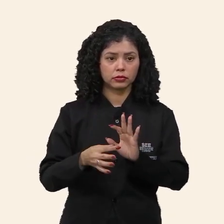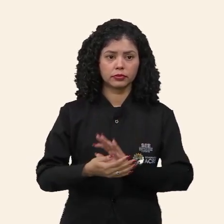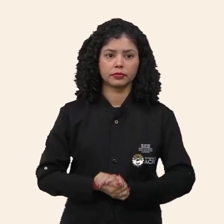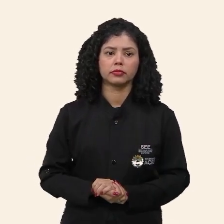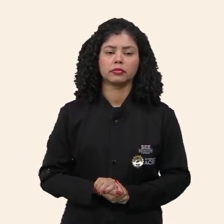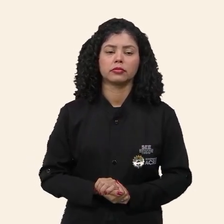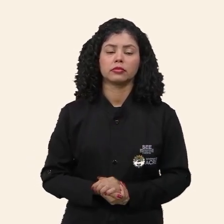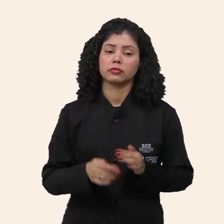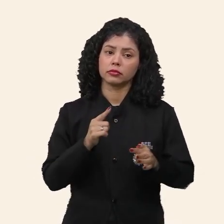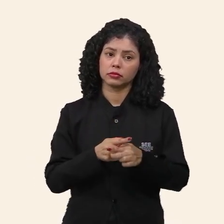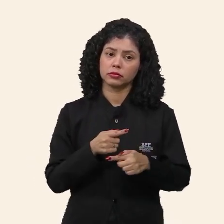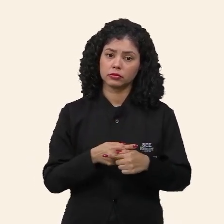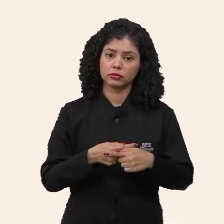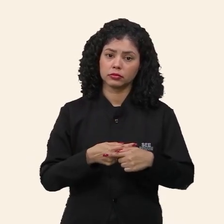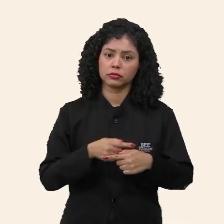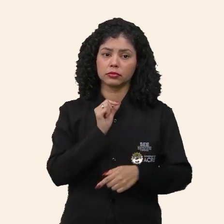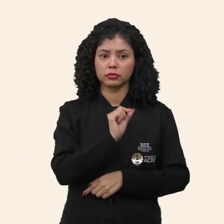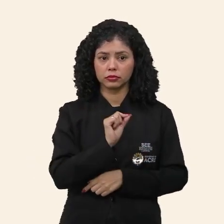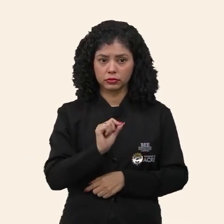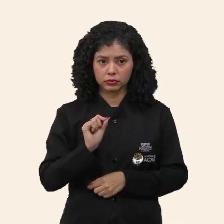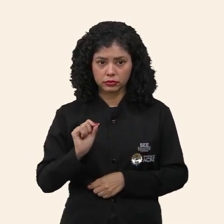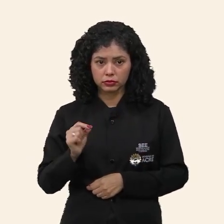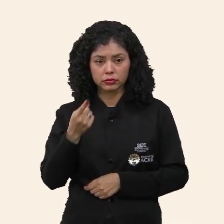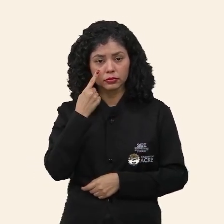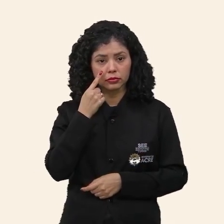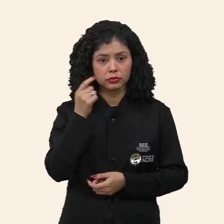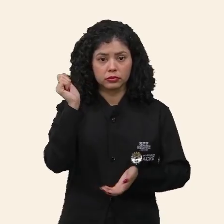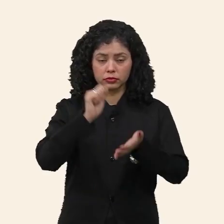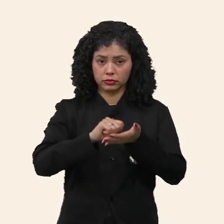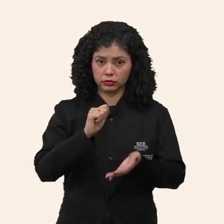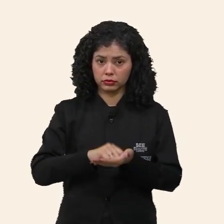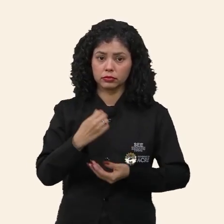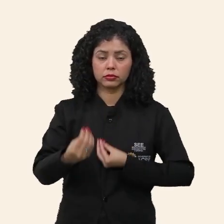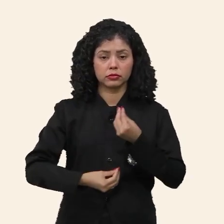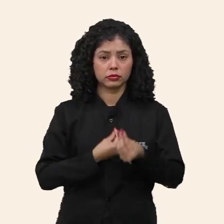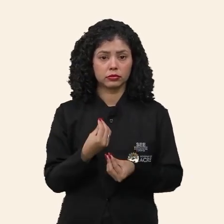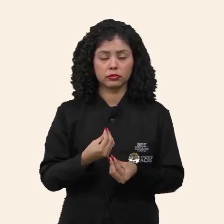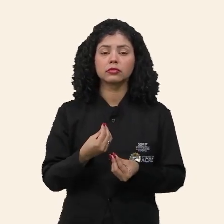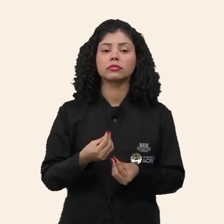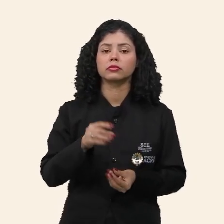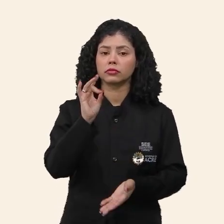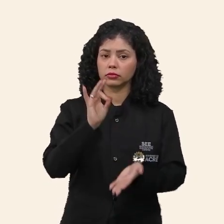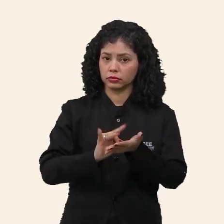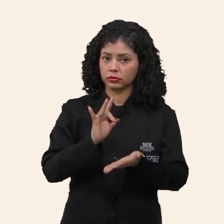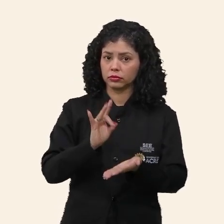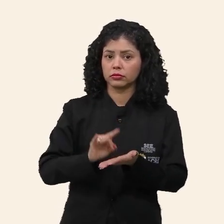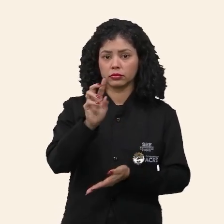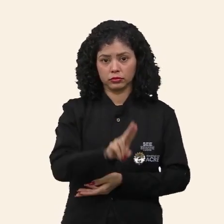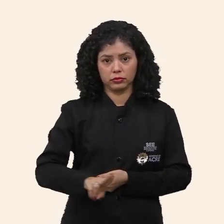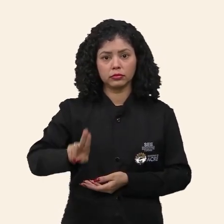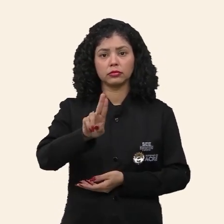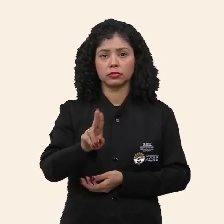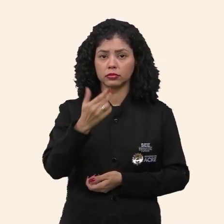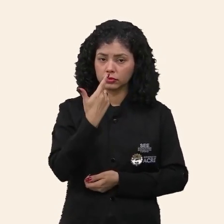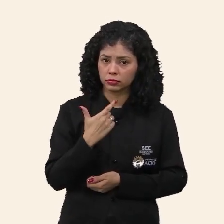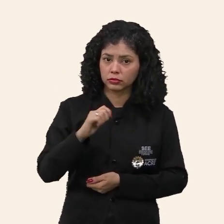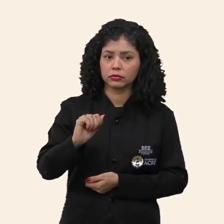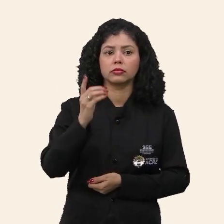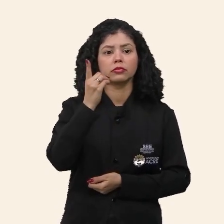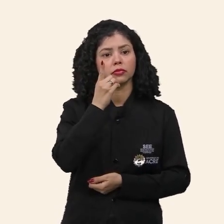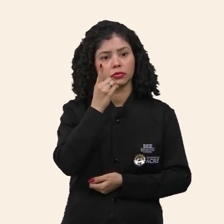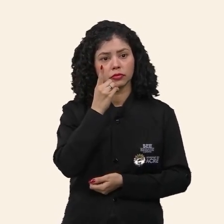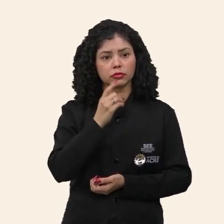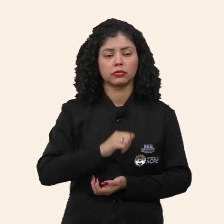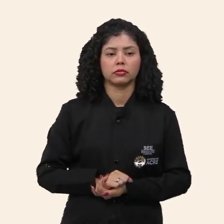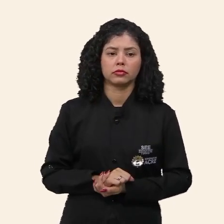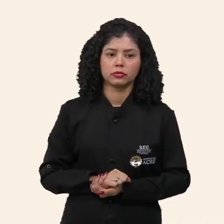lá. A gramática observa e descreve como as pessoas realmente usam a